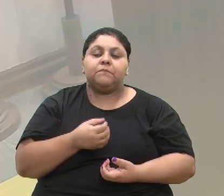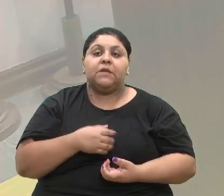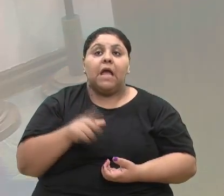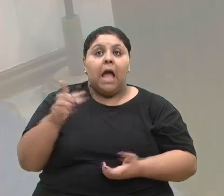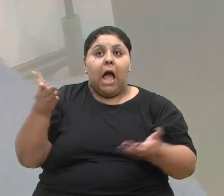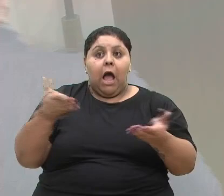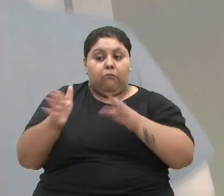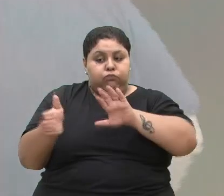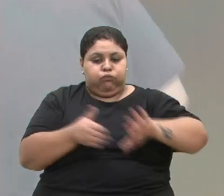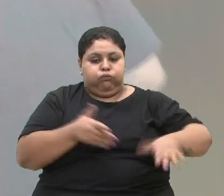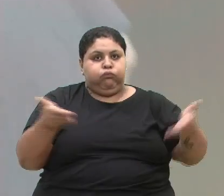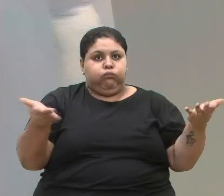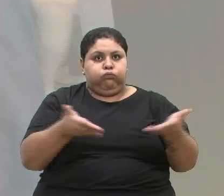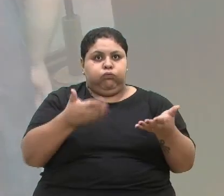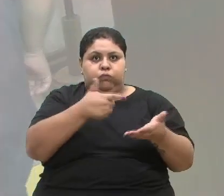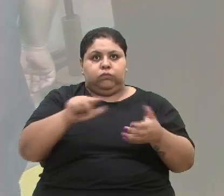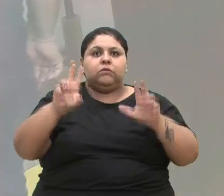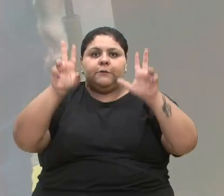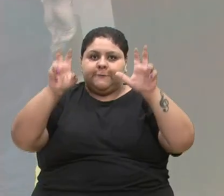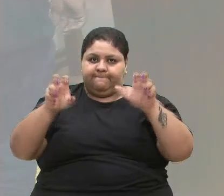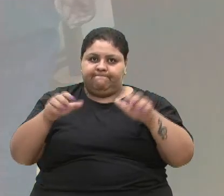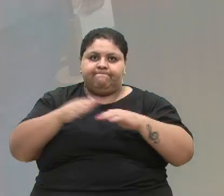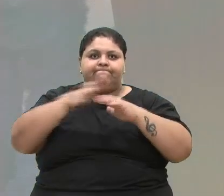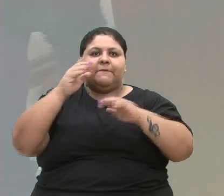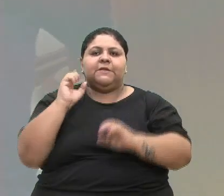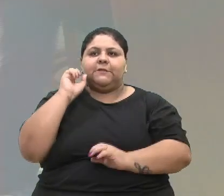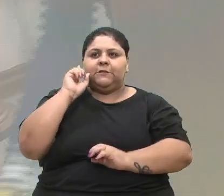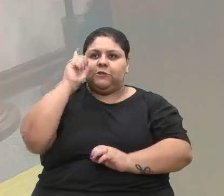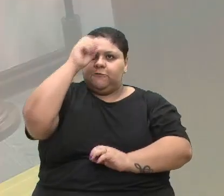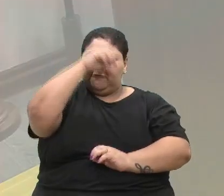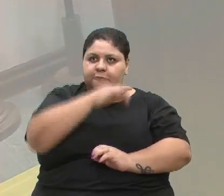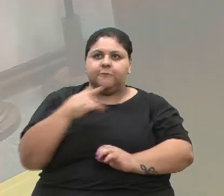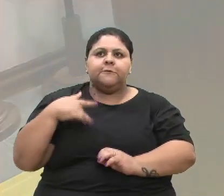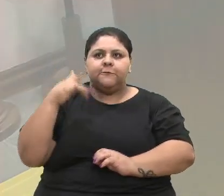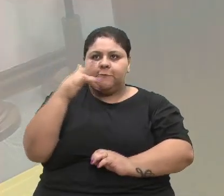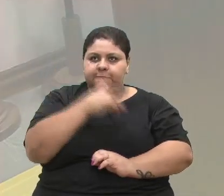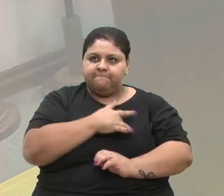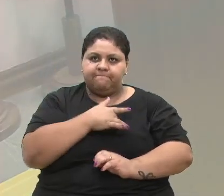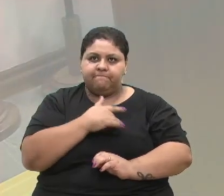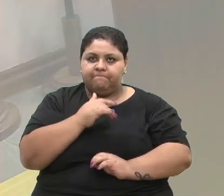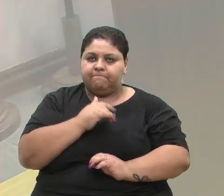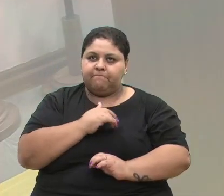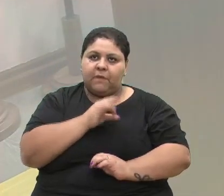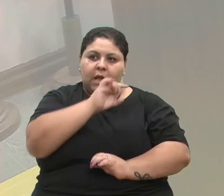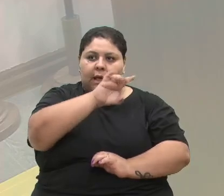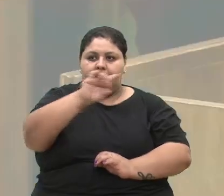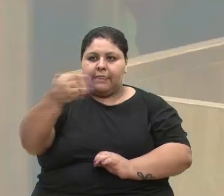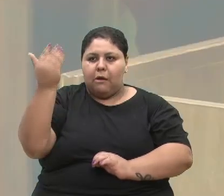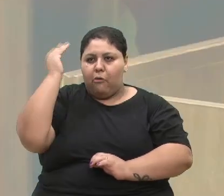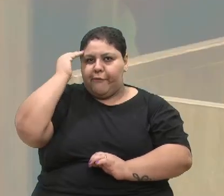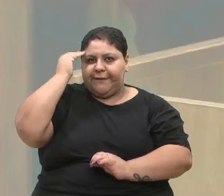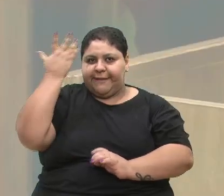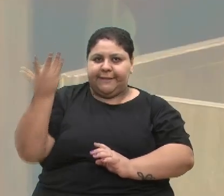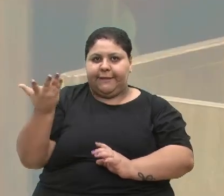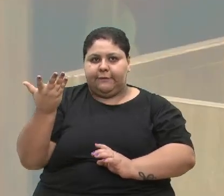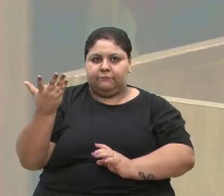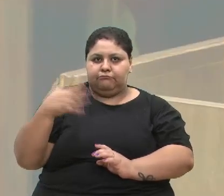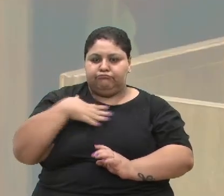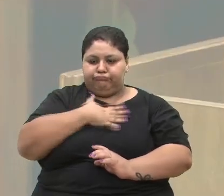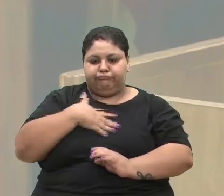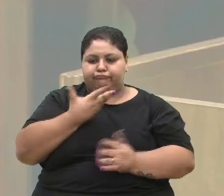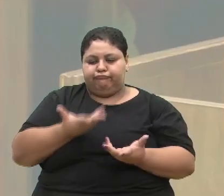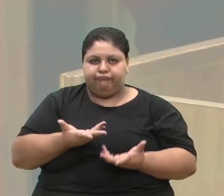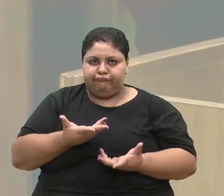assunto aqui que é muito mais espinhoso que a saúde. Sei que muitos vão interpretar das suas maneiras, mas eu vou tentar aqui ser o mais tranquilo